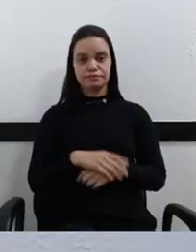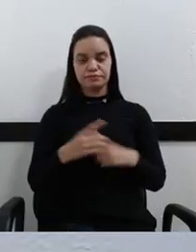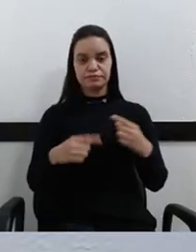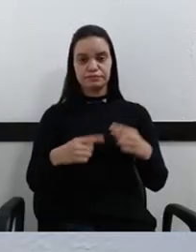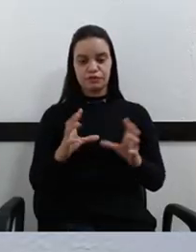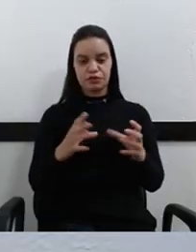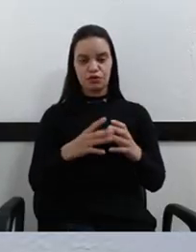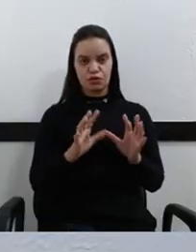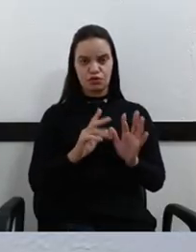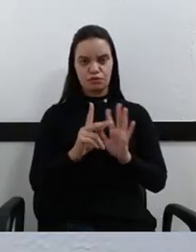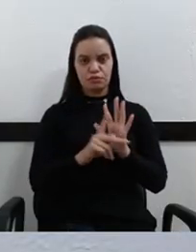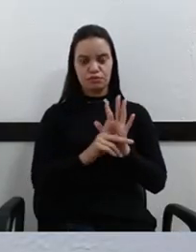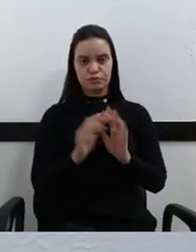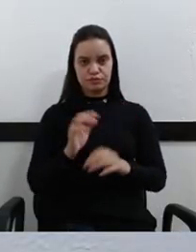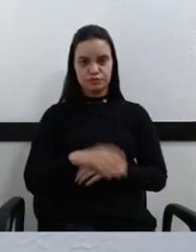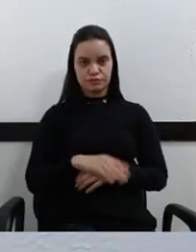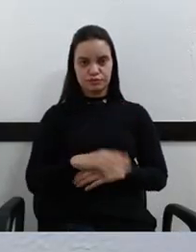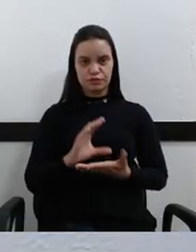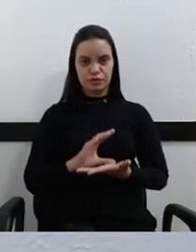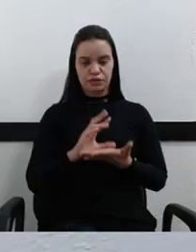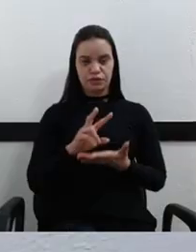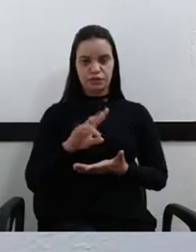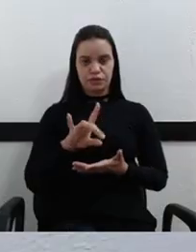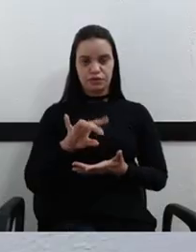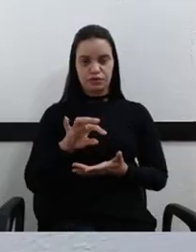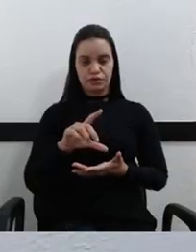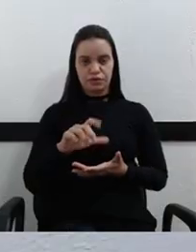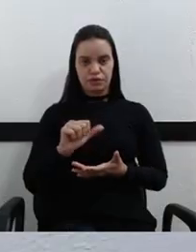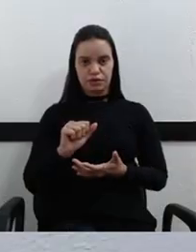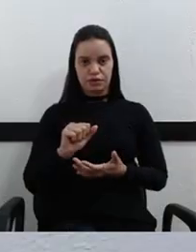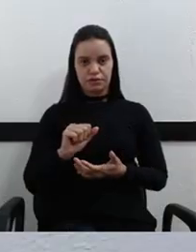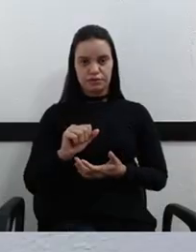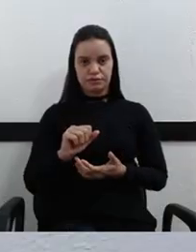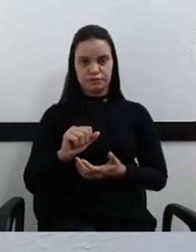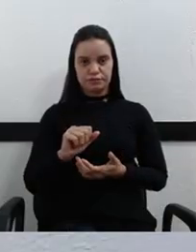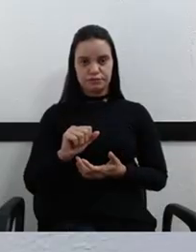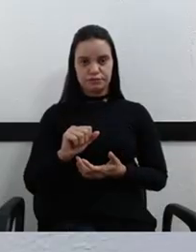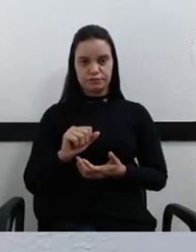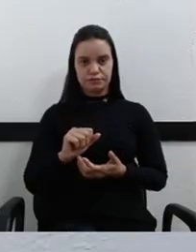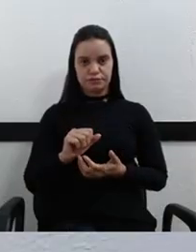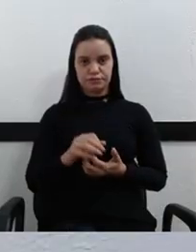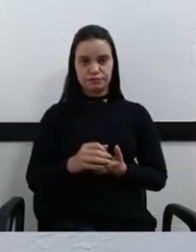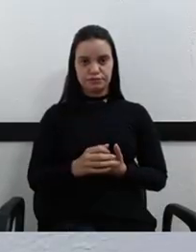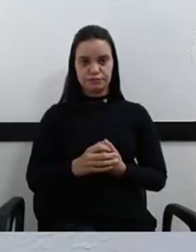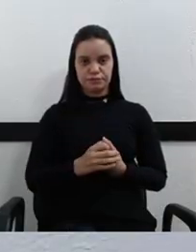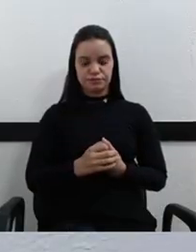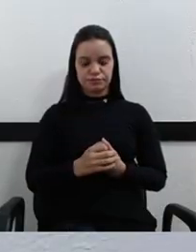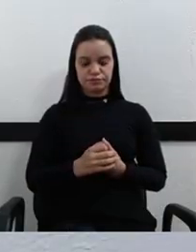Núcleo Especializado. O relator é o conselheiro Leonardo Nascimento de Paula, com a palavra.